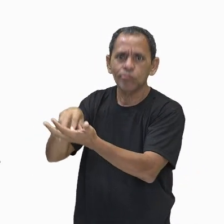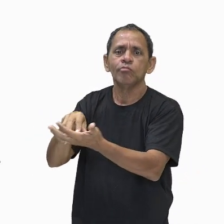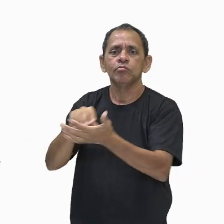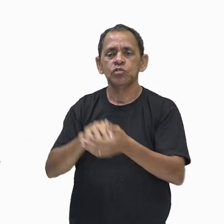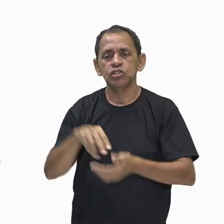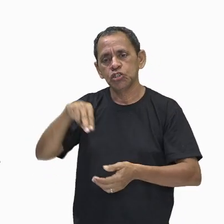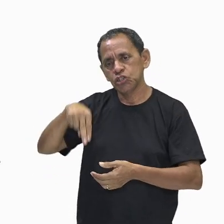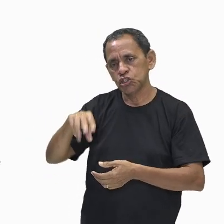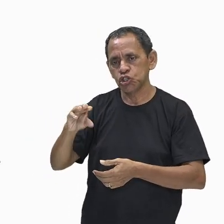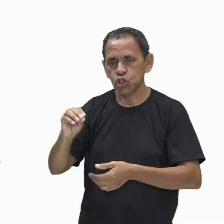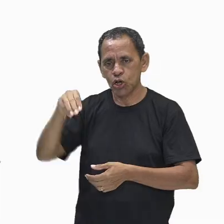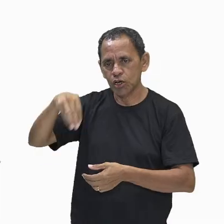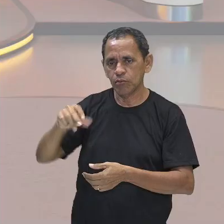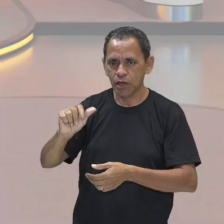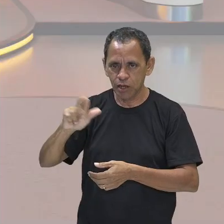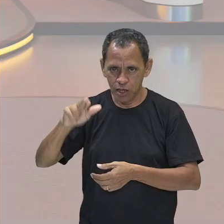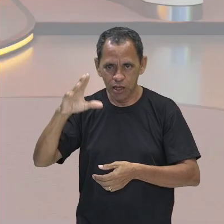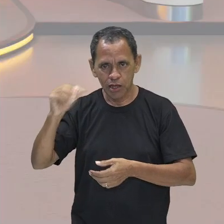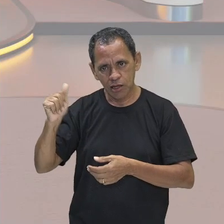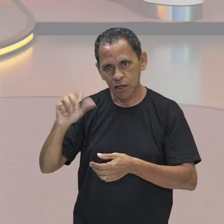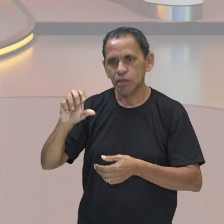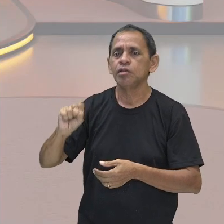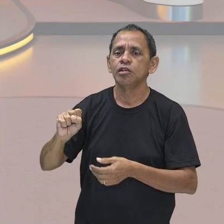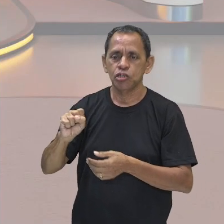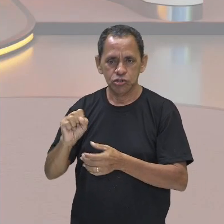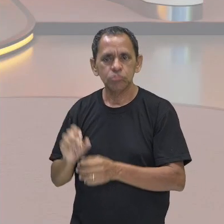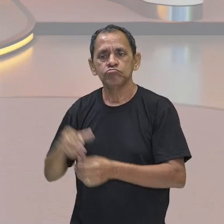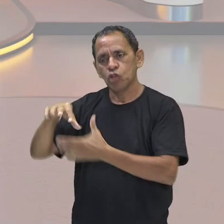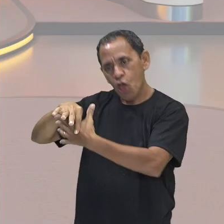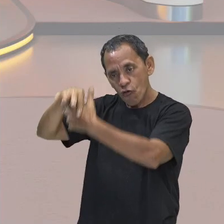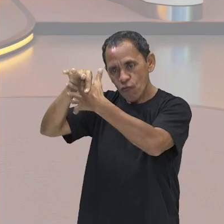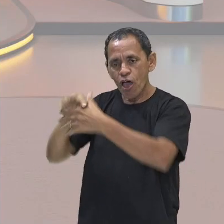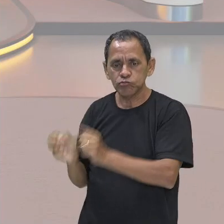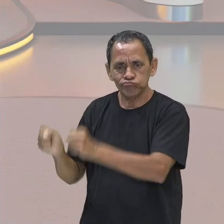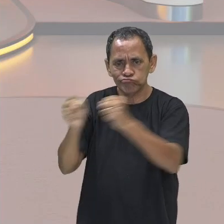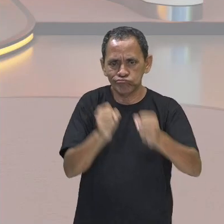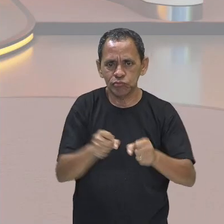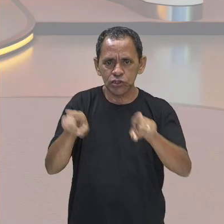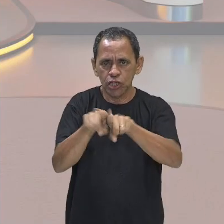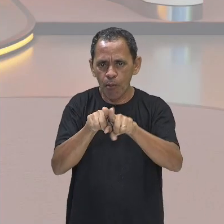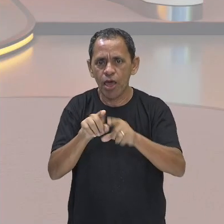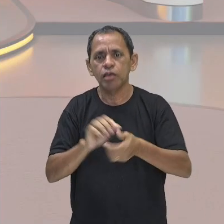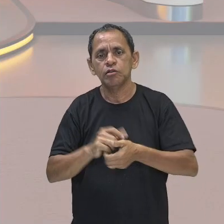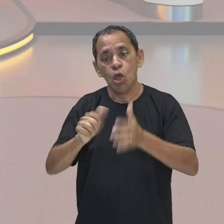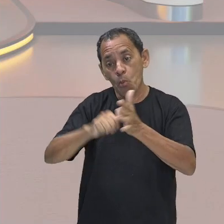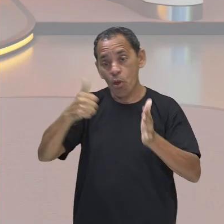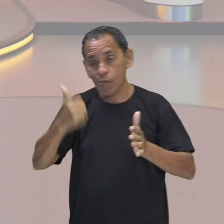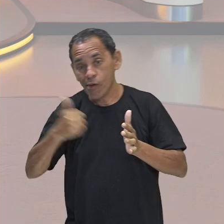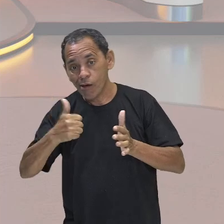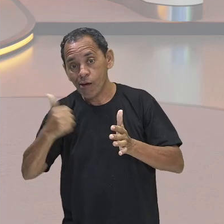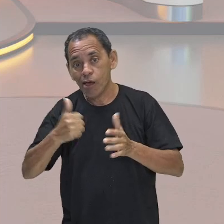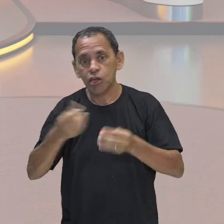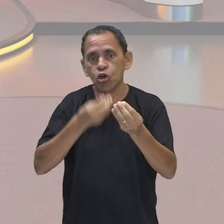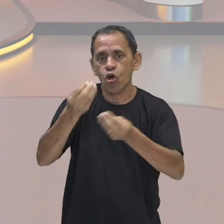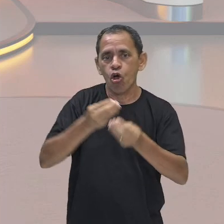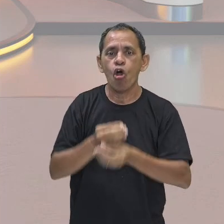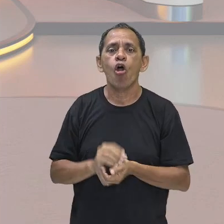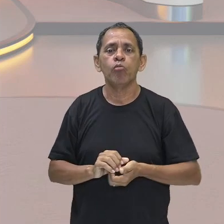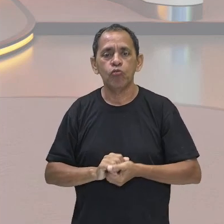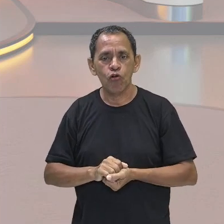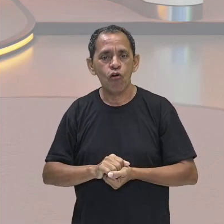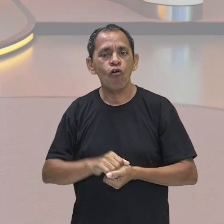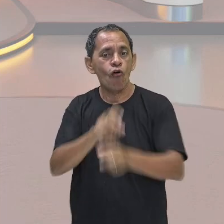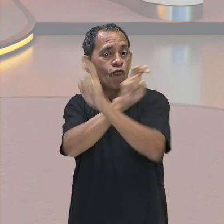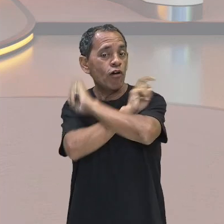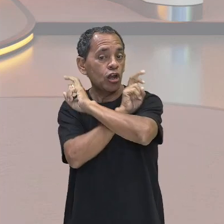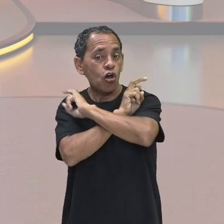chefes mais poderosos. Temos então aqui, trago para vocês, não é mesmo, o primeiro aí, grande faraó, que é então aí o